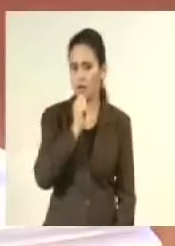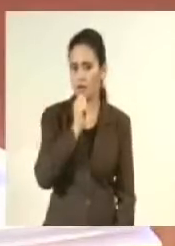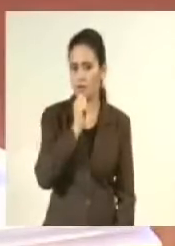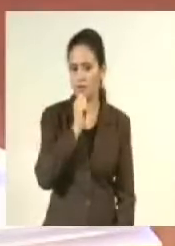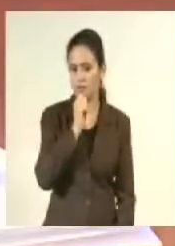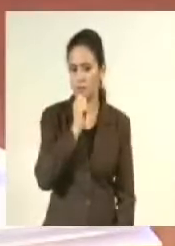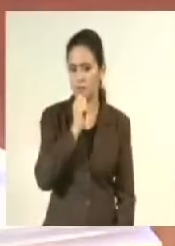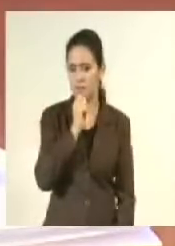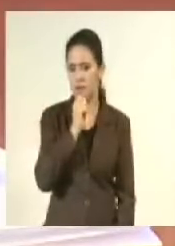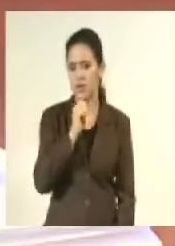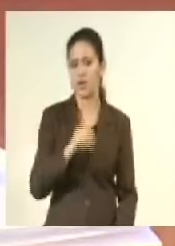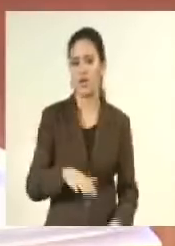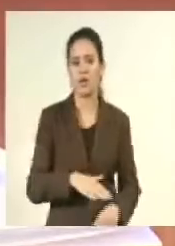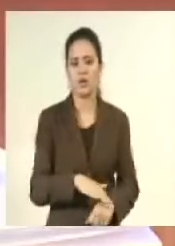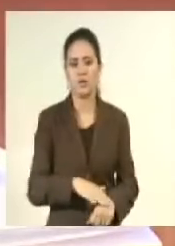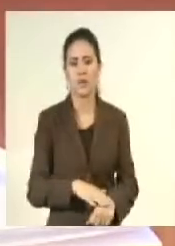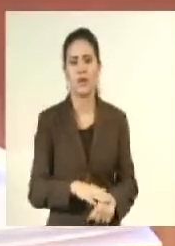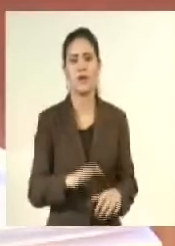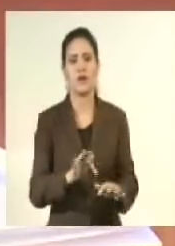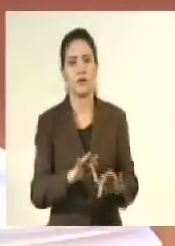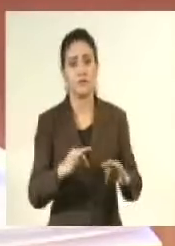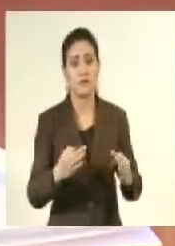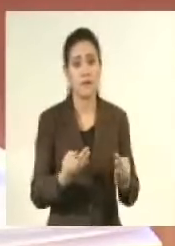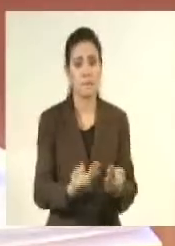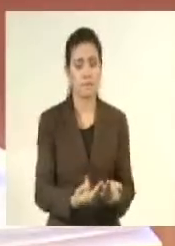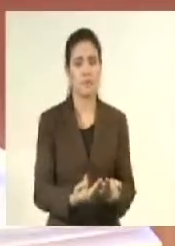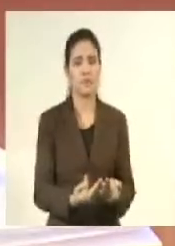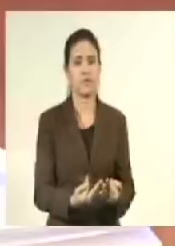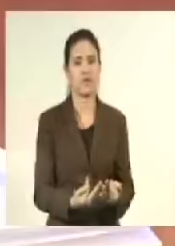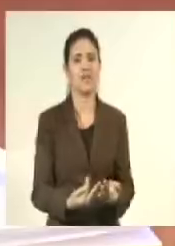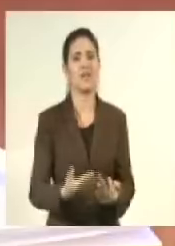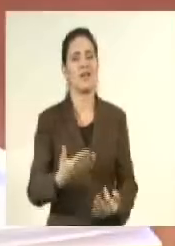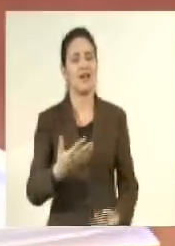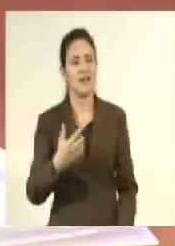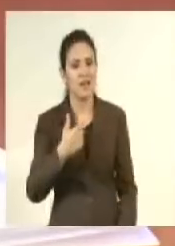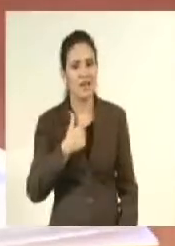todo o desespero meu e da minha família atrás de notícias do meu pai.